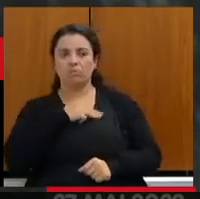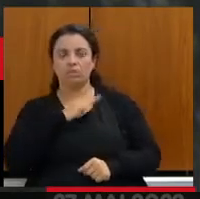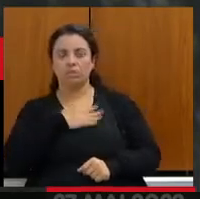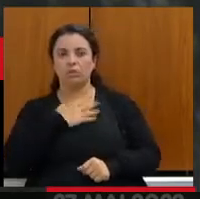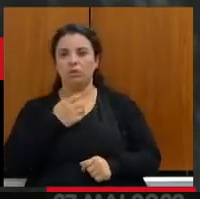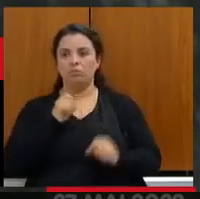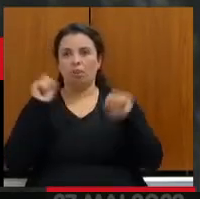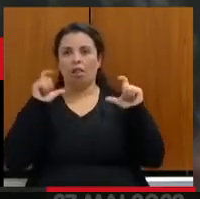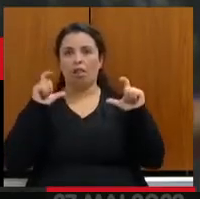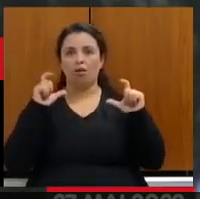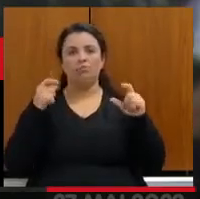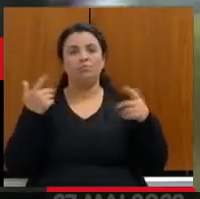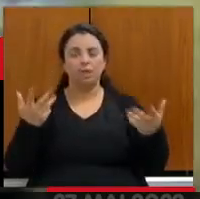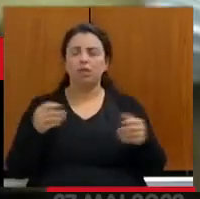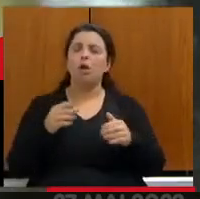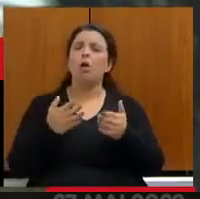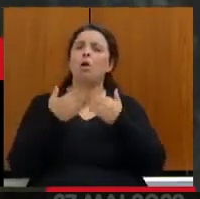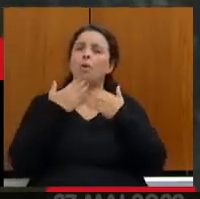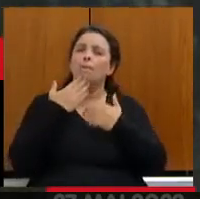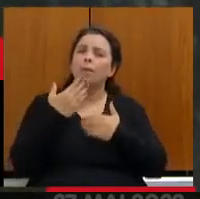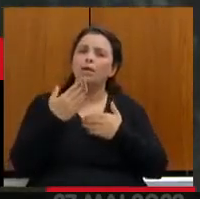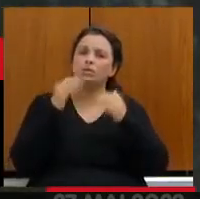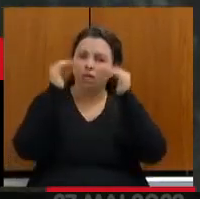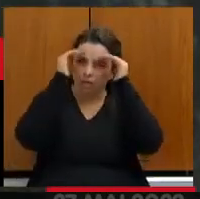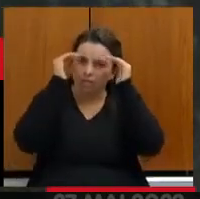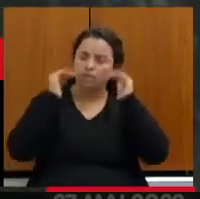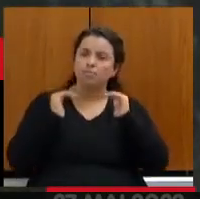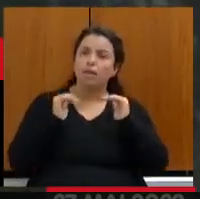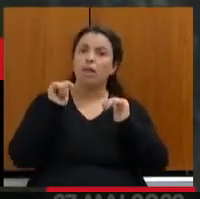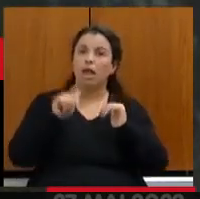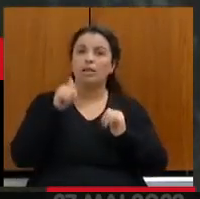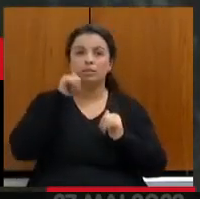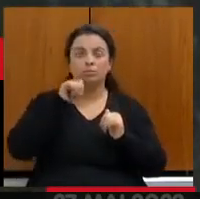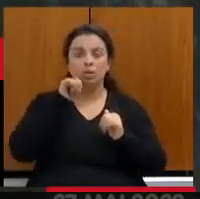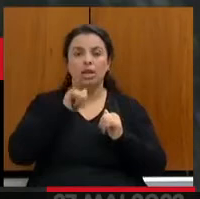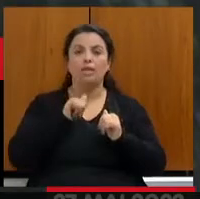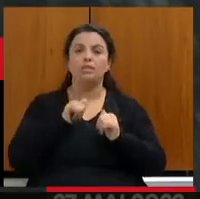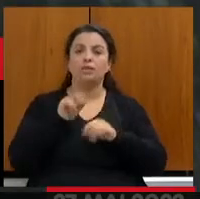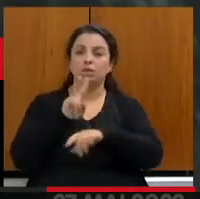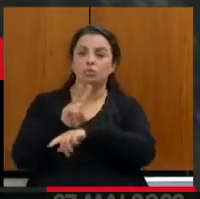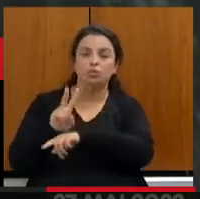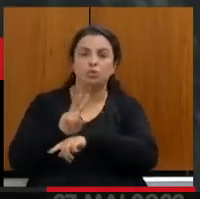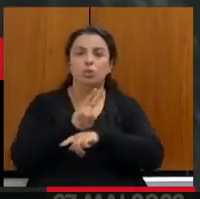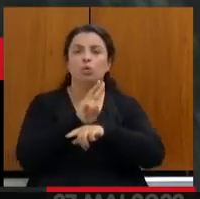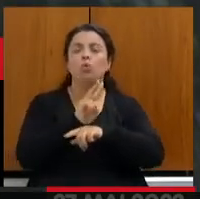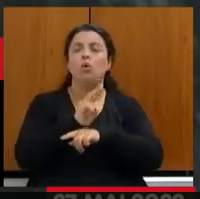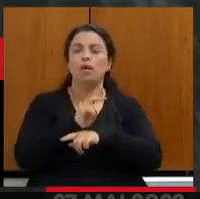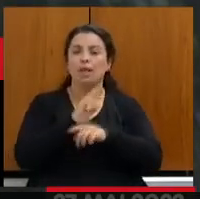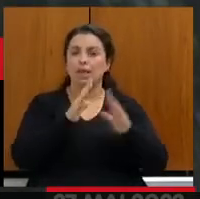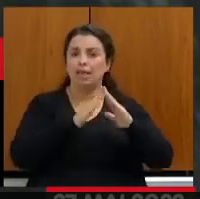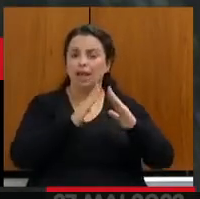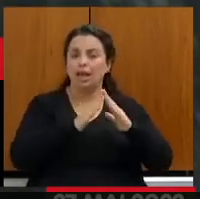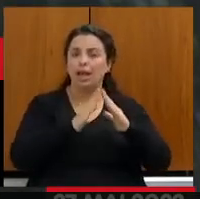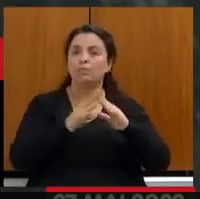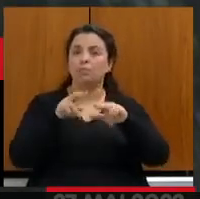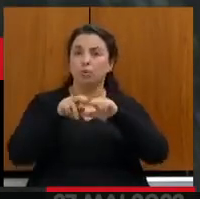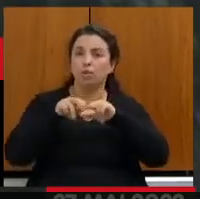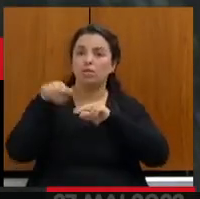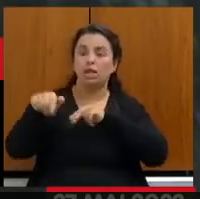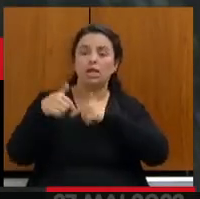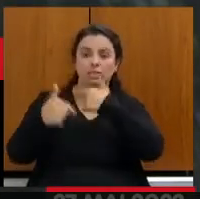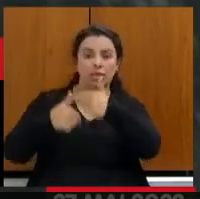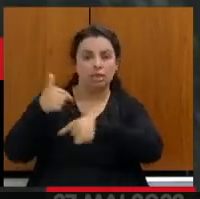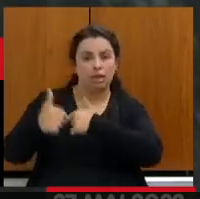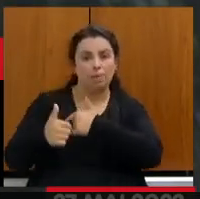sociedade é o respeito a essas mulheres né que sustenta o celular né as cooperativas e gera trabalho e renda